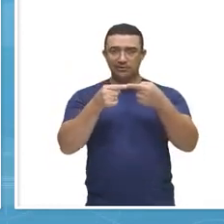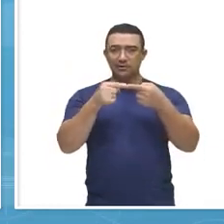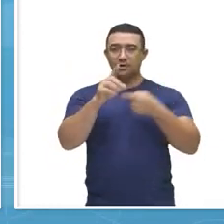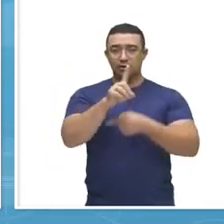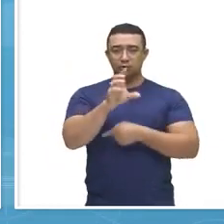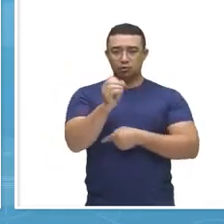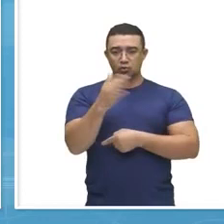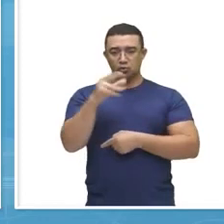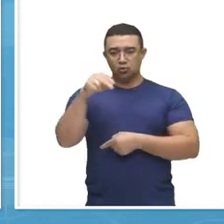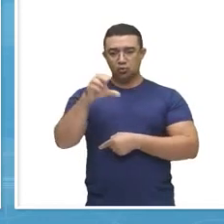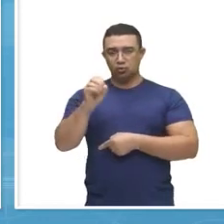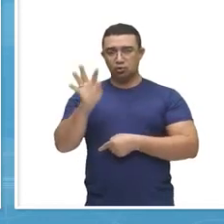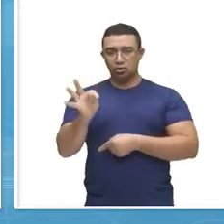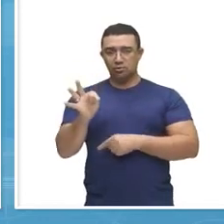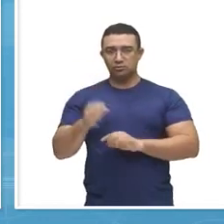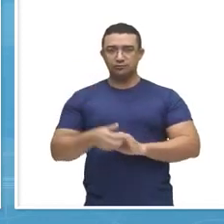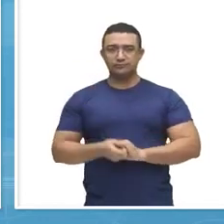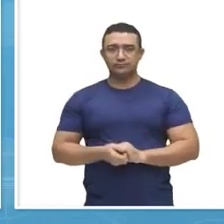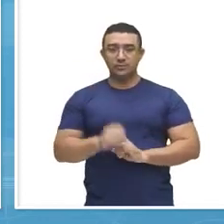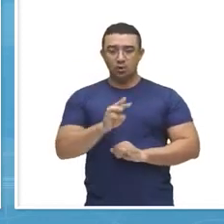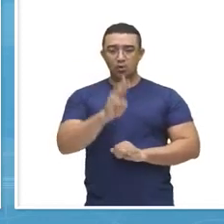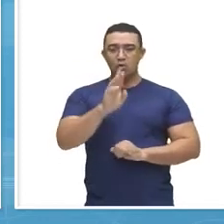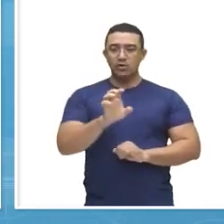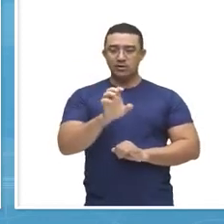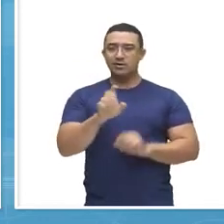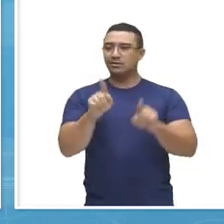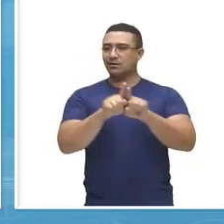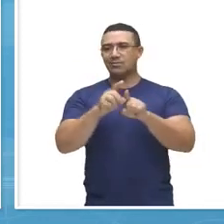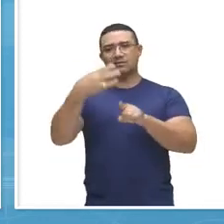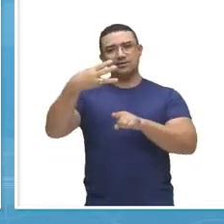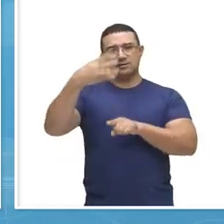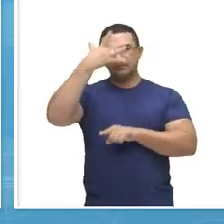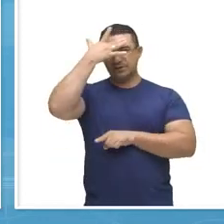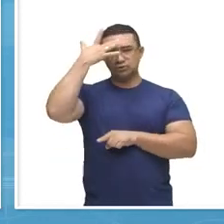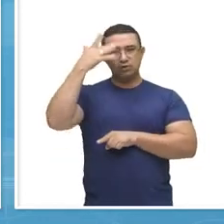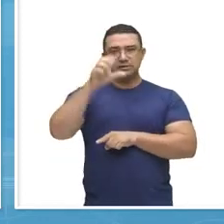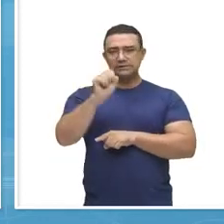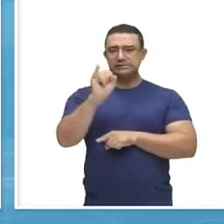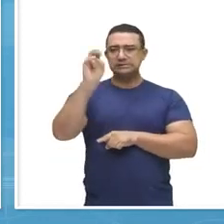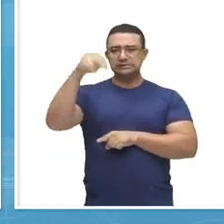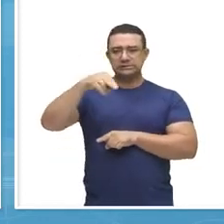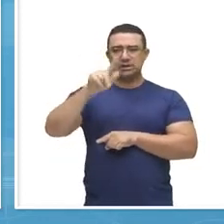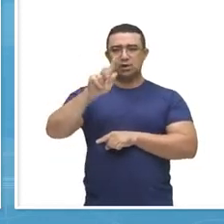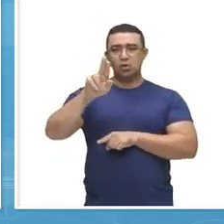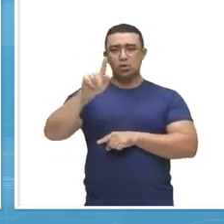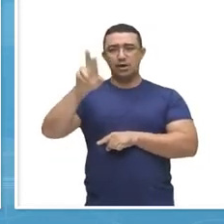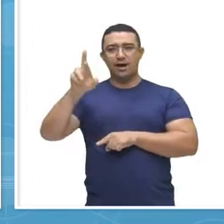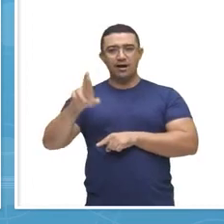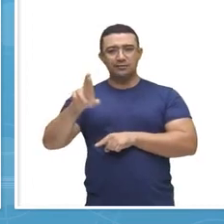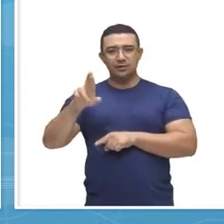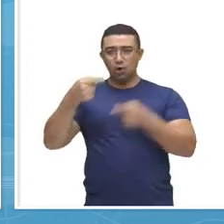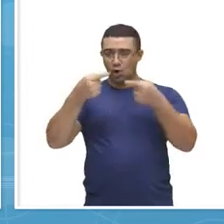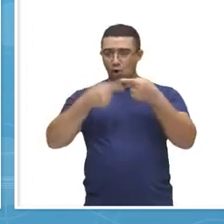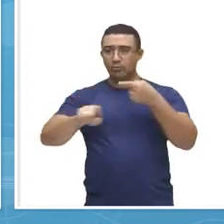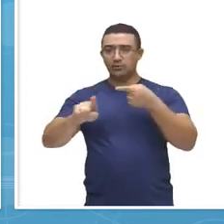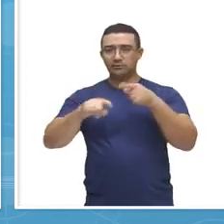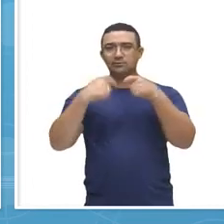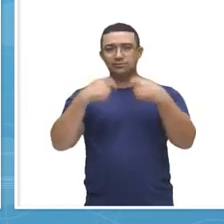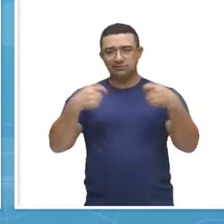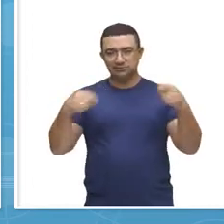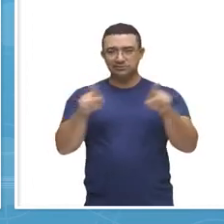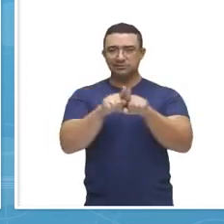C, we também não é terceira pessoa do singular, não é he, nem she, nem it. Eu devo utilizar o do not